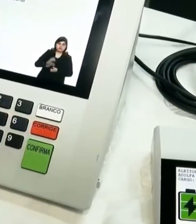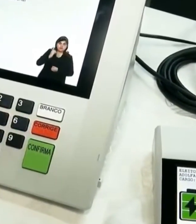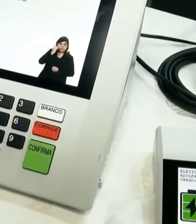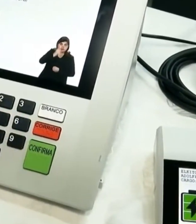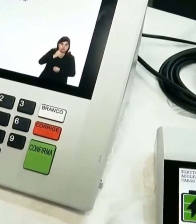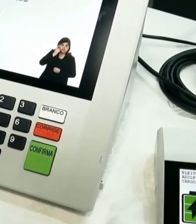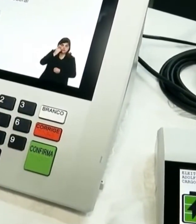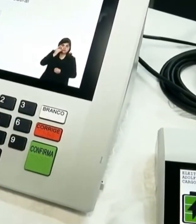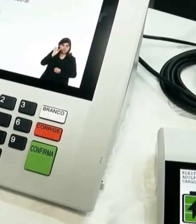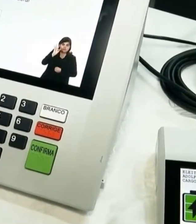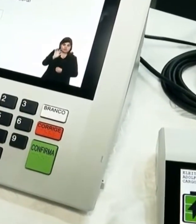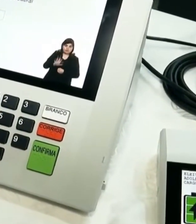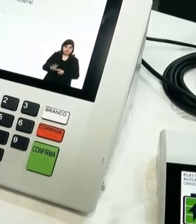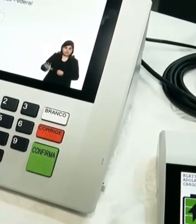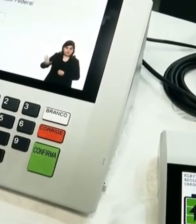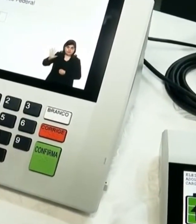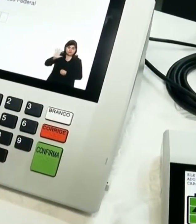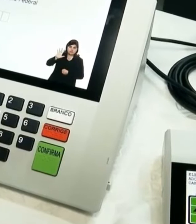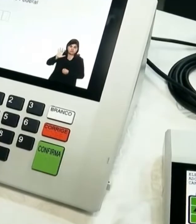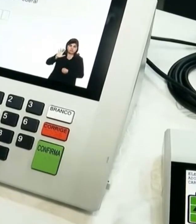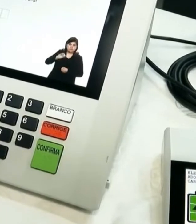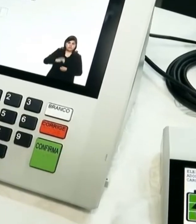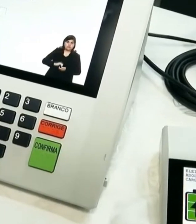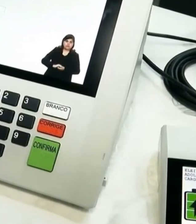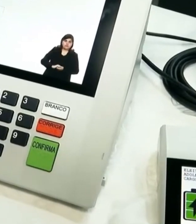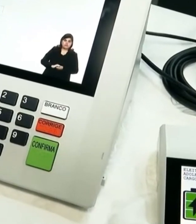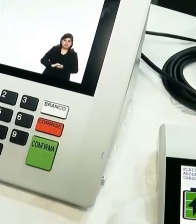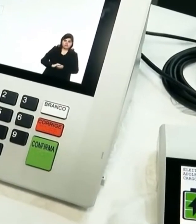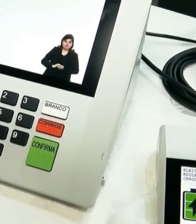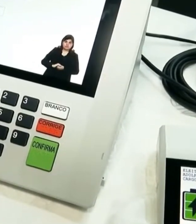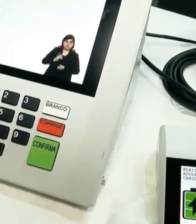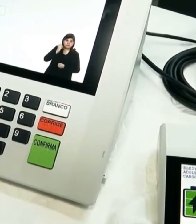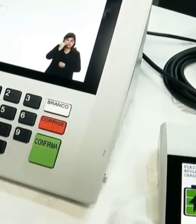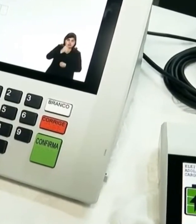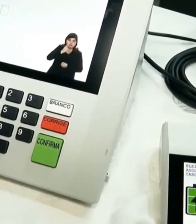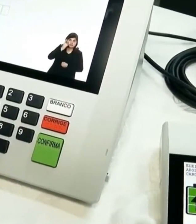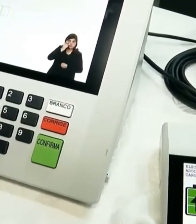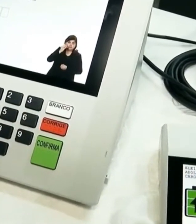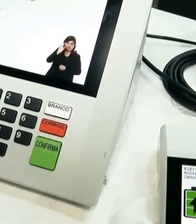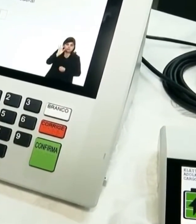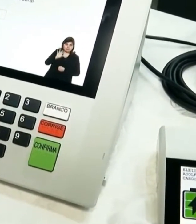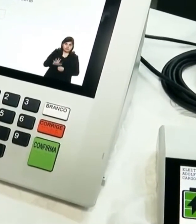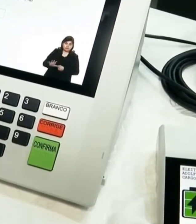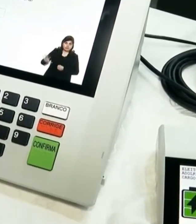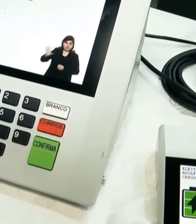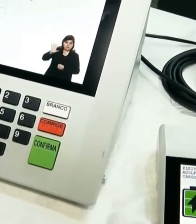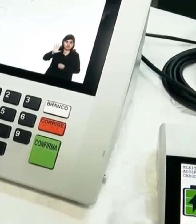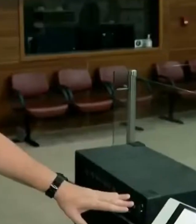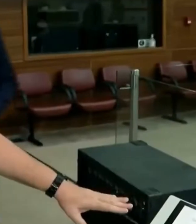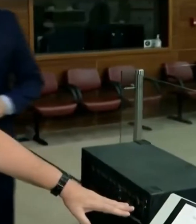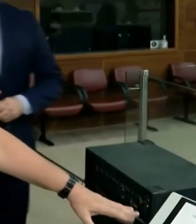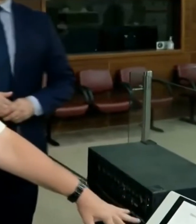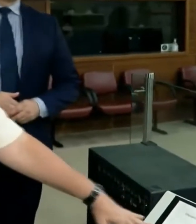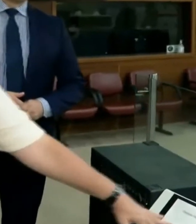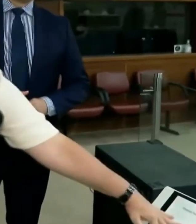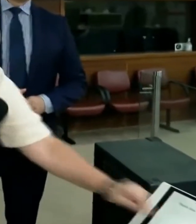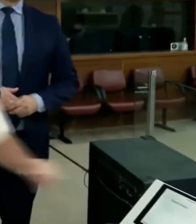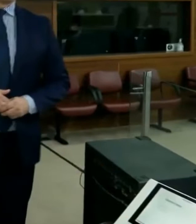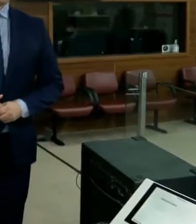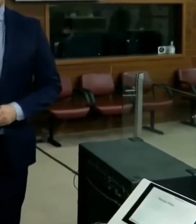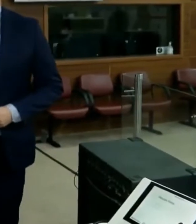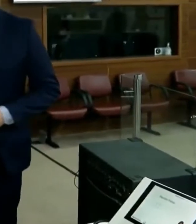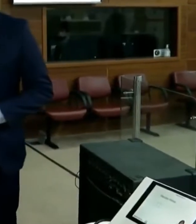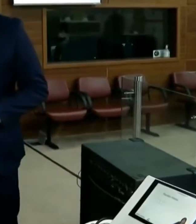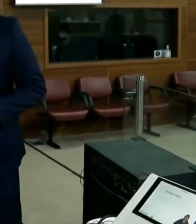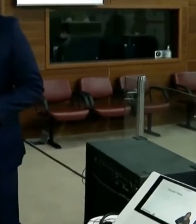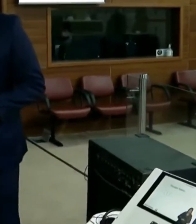corrigir isso gente nem todo mundo vai ouvir só a pessoa né ela vai estar com fome aqui a gente botou para que vocês entendessem a novidade